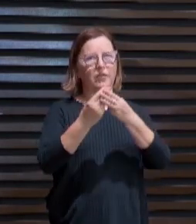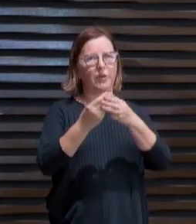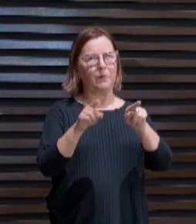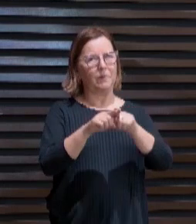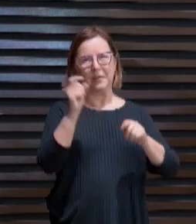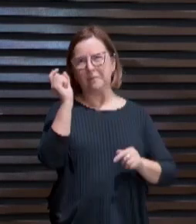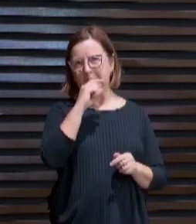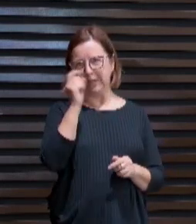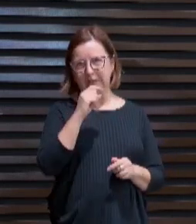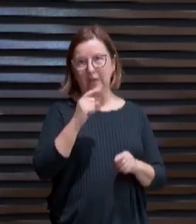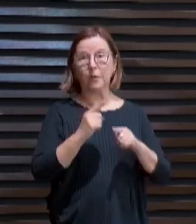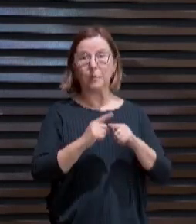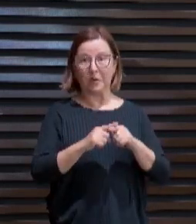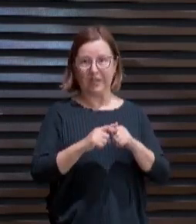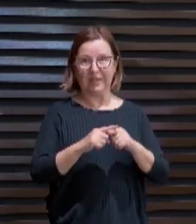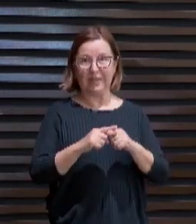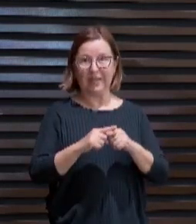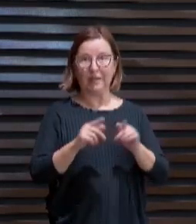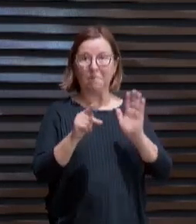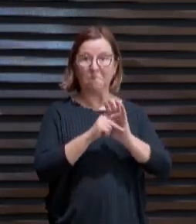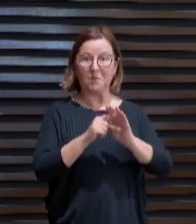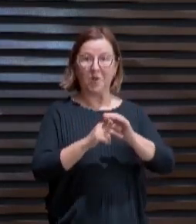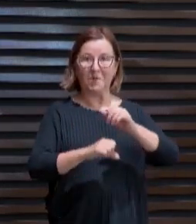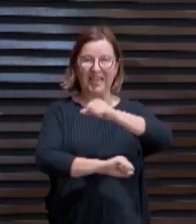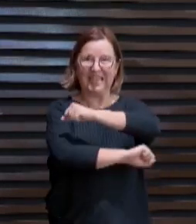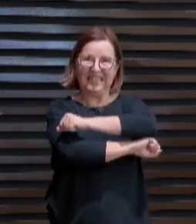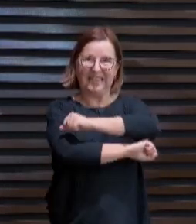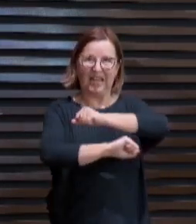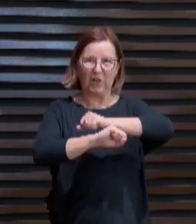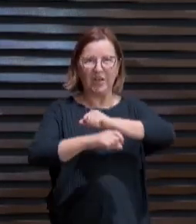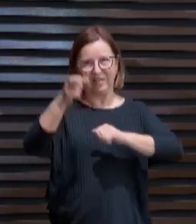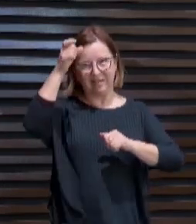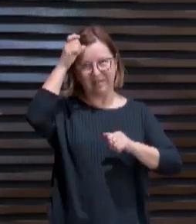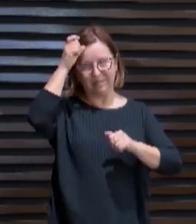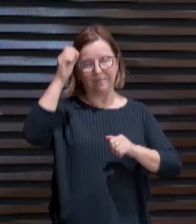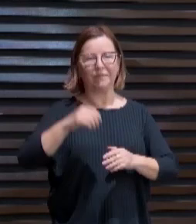sinagoga de Satanás. Então, como vimos até então, a perseguição romana e